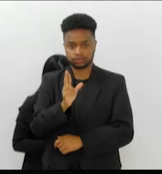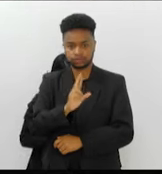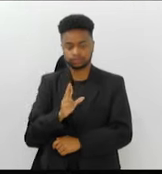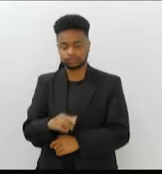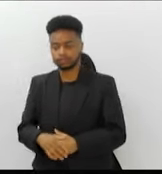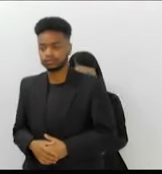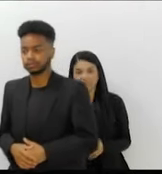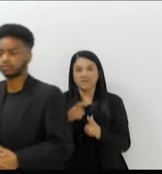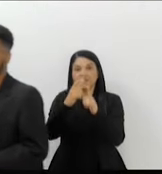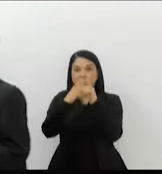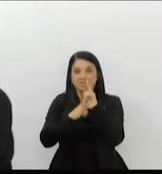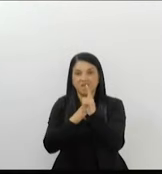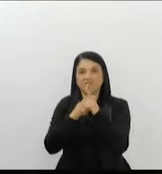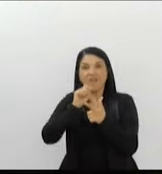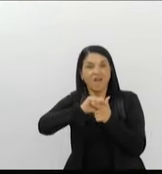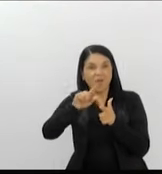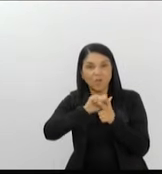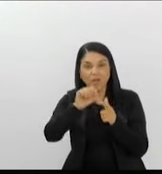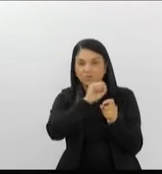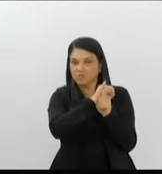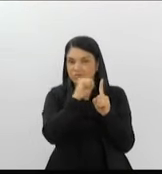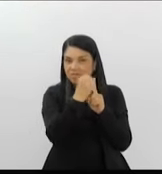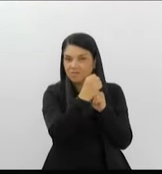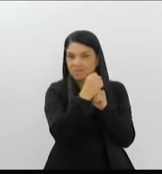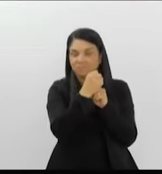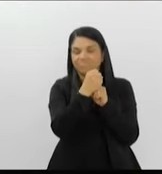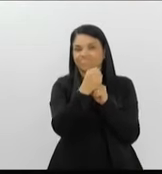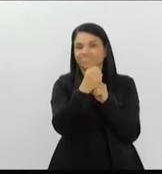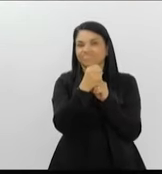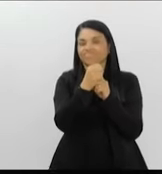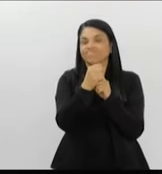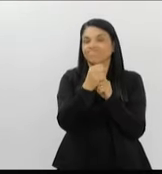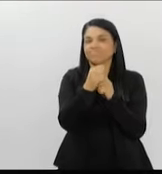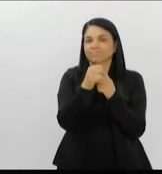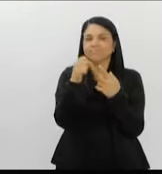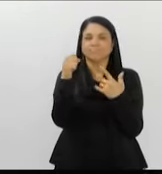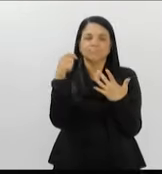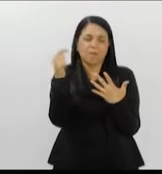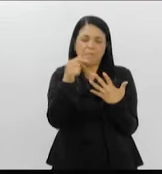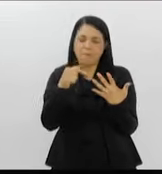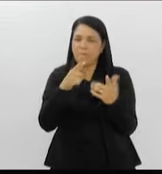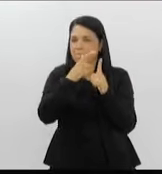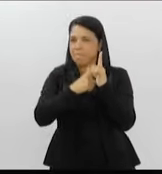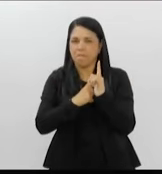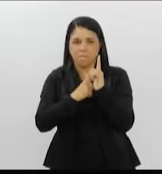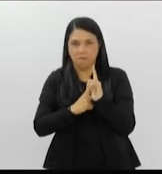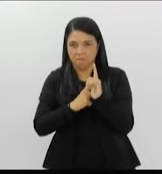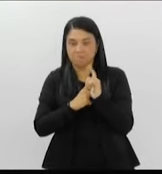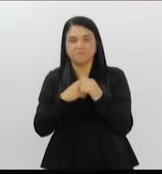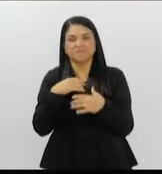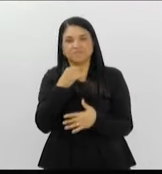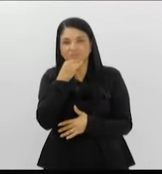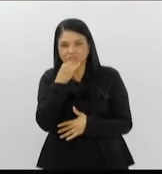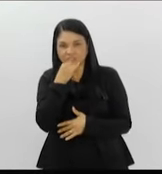combustível, deve aluguel social. Enfim, é uma tristeza. Quero